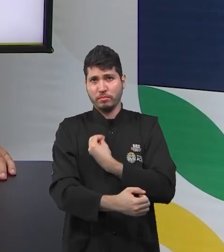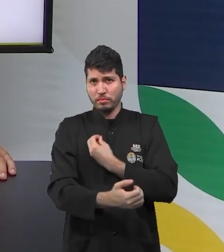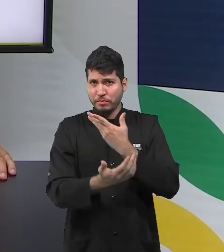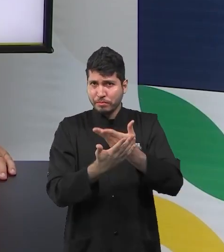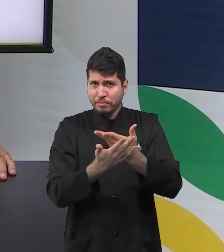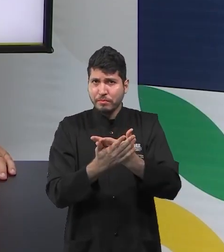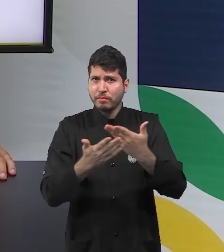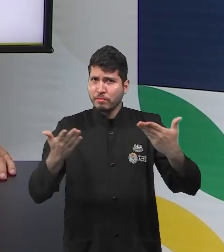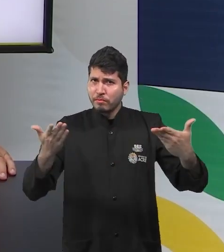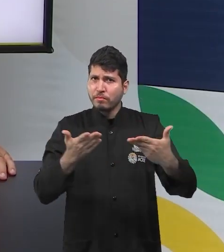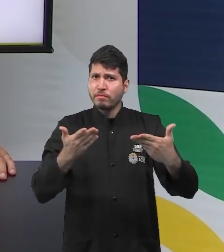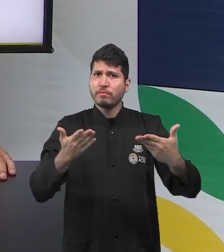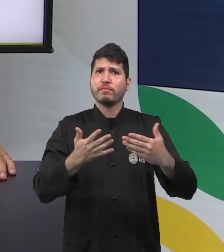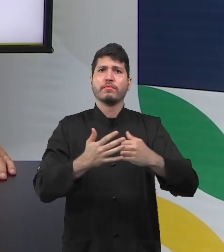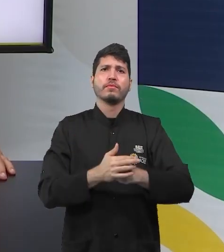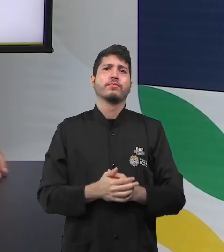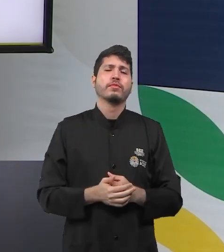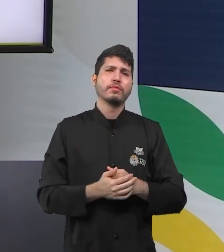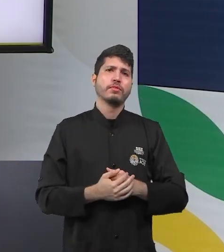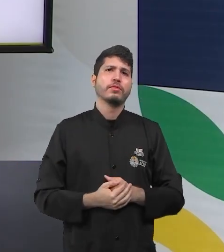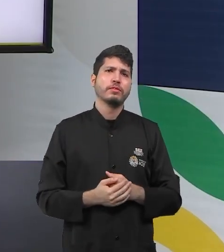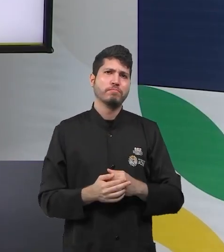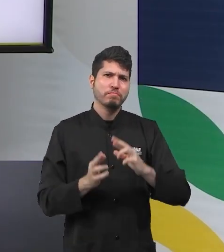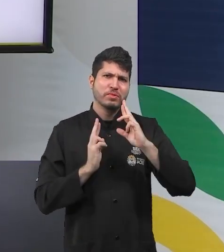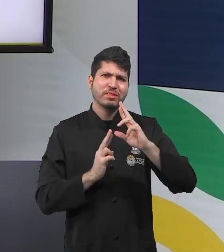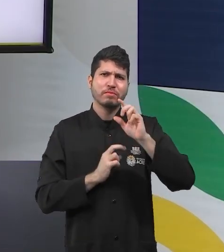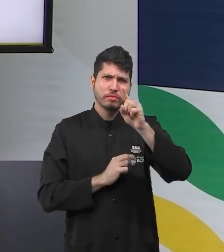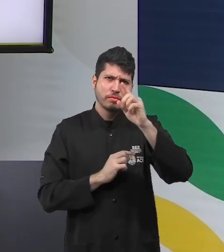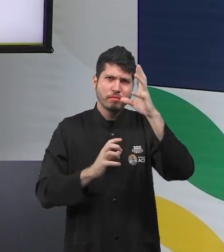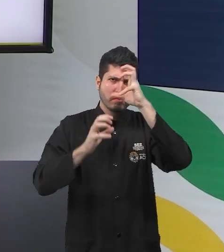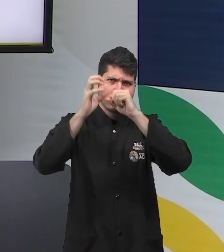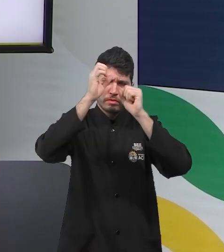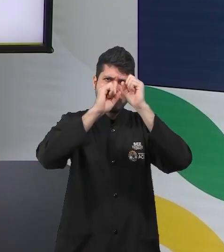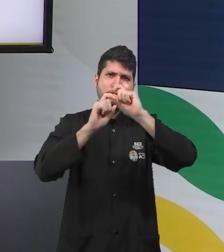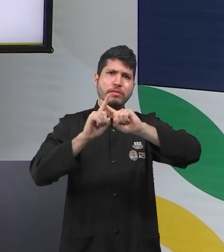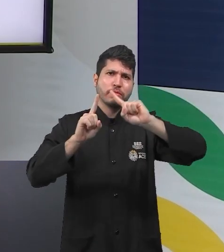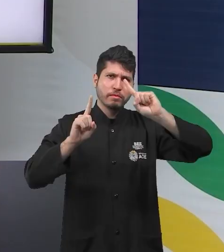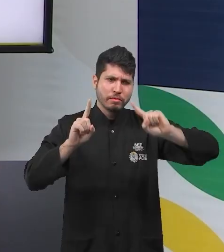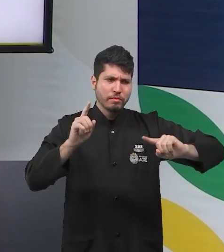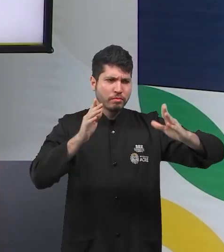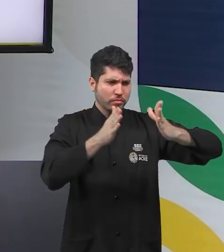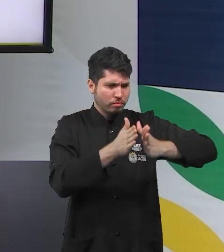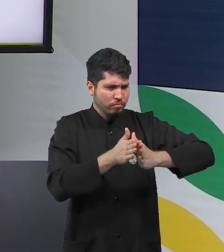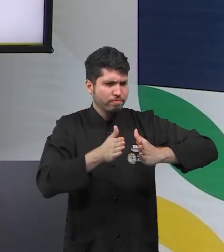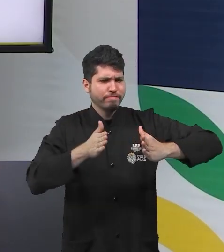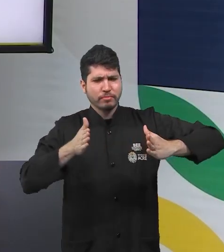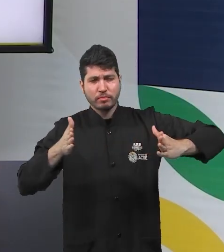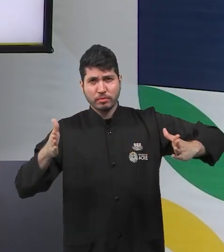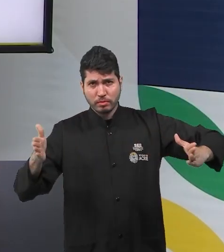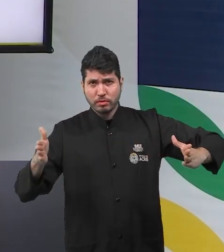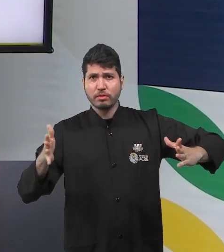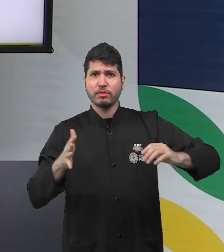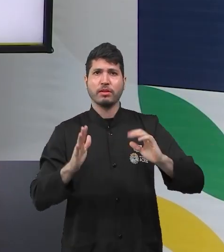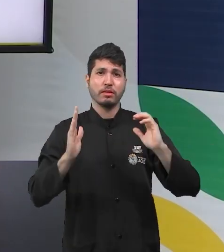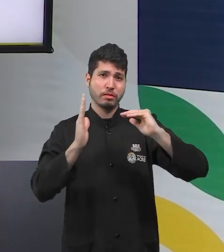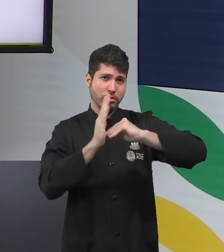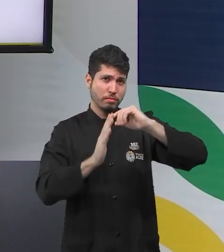aula de hoje. Espero que tenha aprendido sobre variação entre grandezas e te espero na próxima aula.